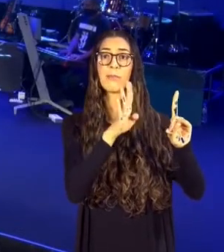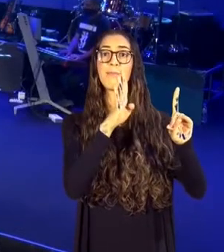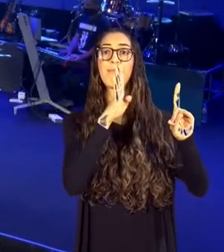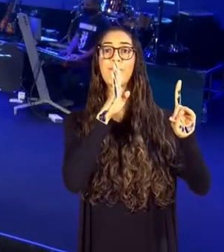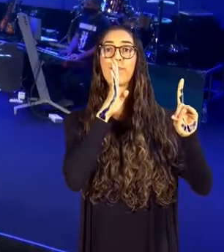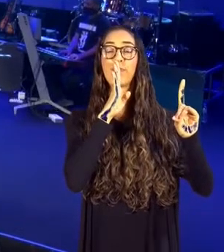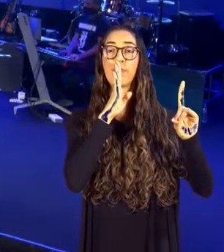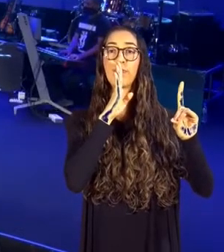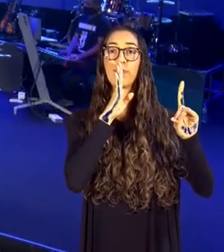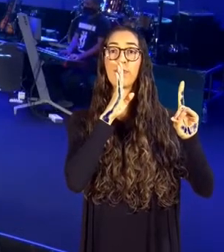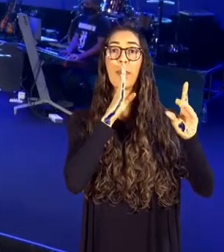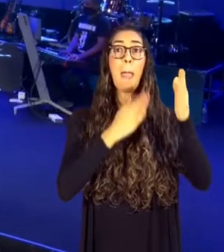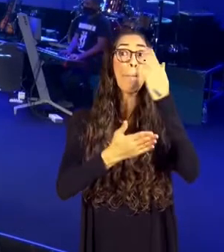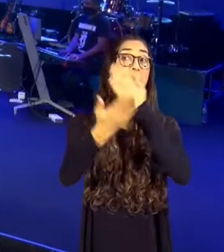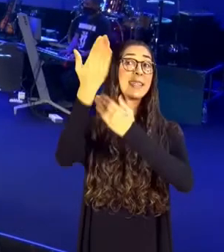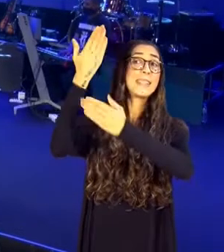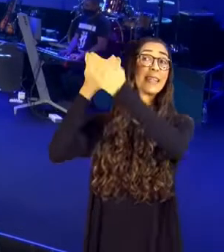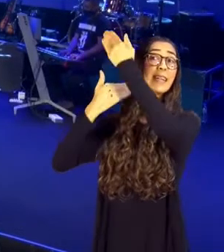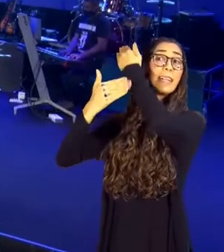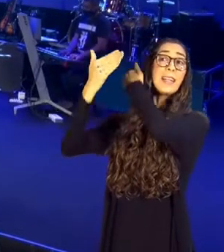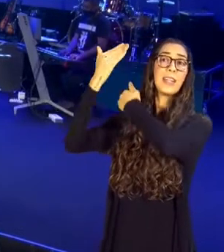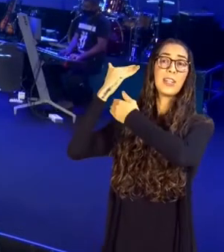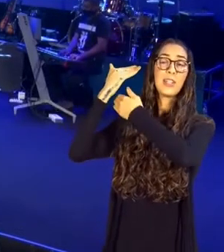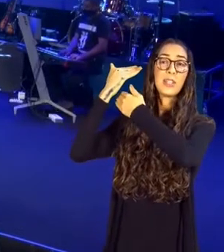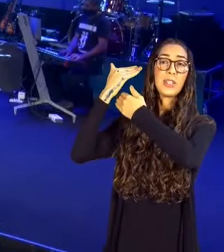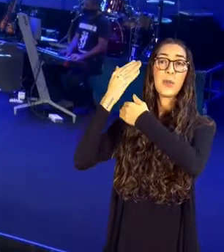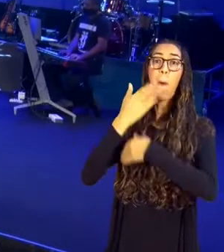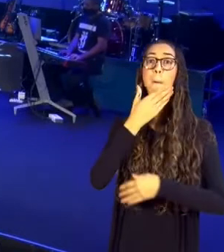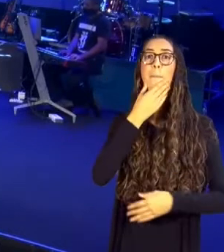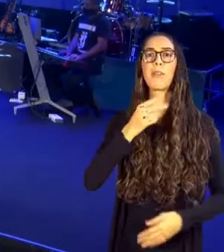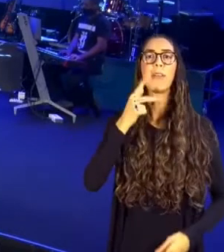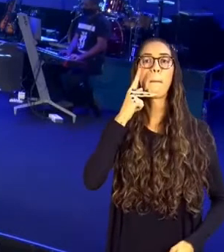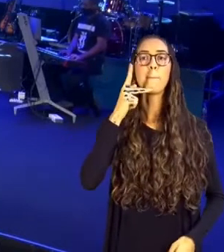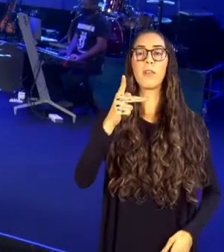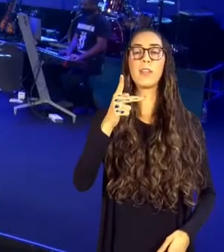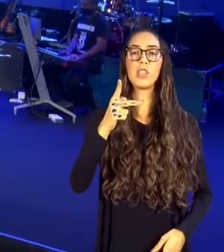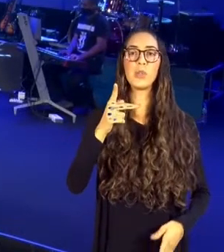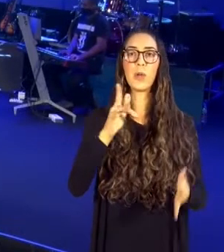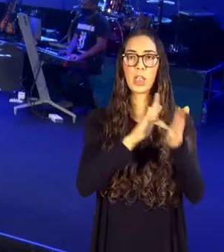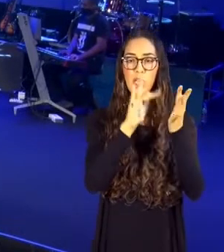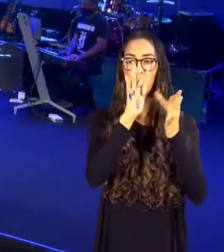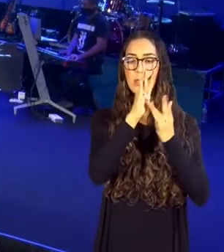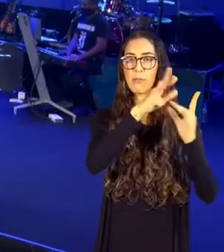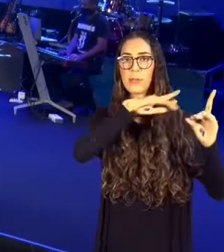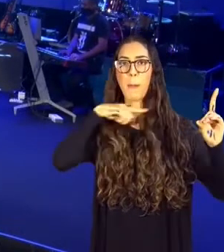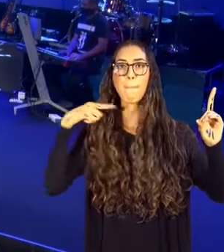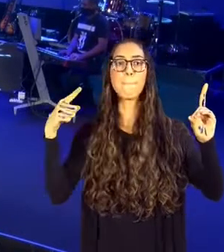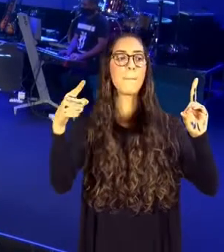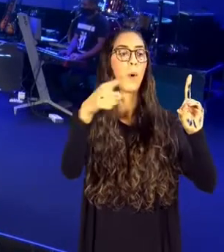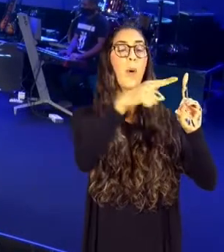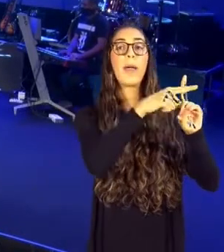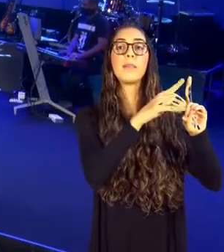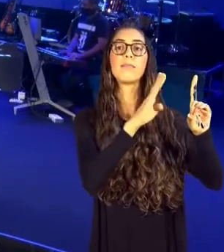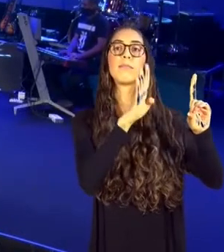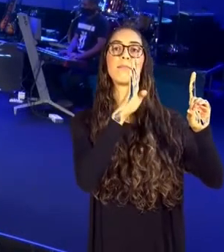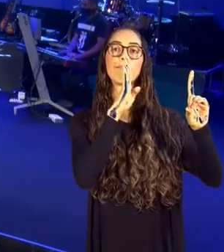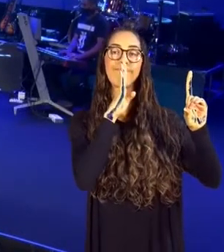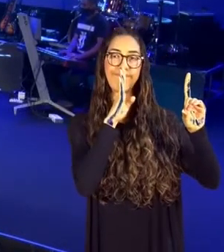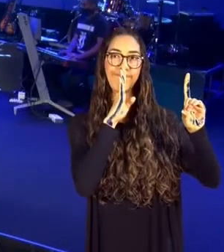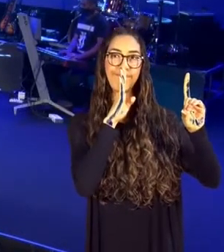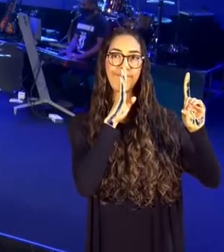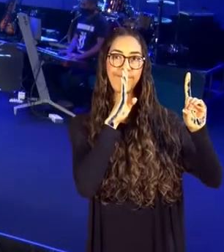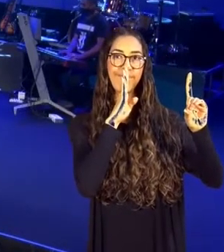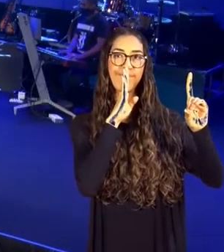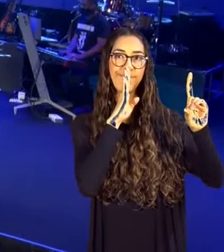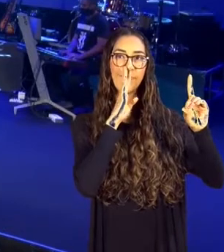Isaías 53:7 diz assim: ele foi oprimido e afligido, contudo não abriu a sua boca. Como um cordeiro foi levado